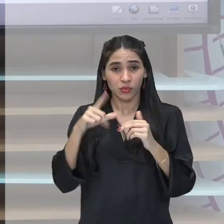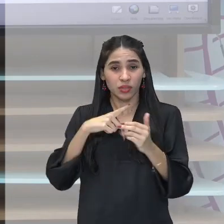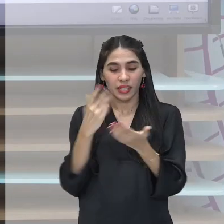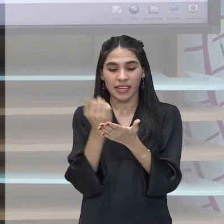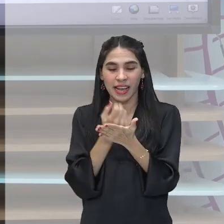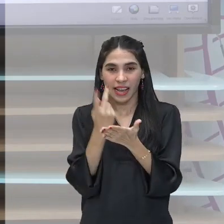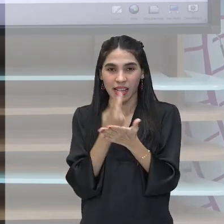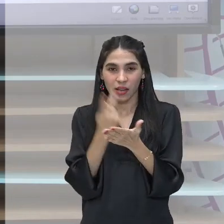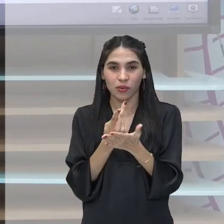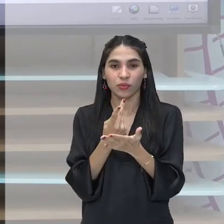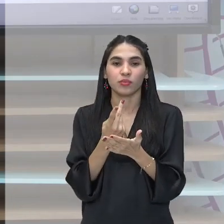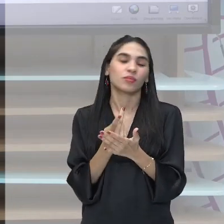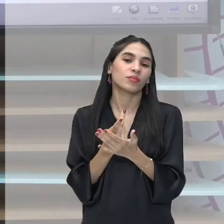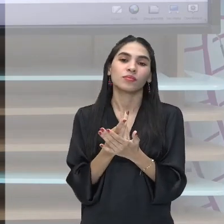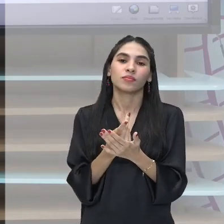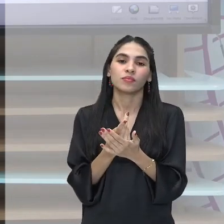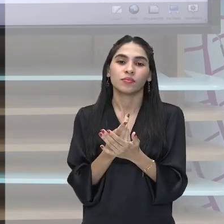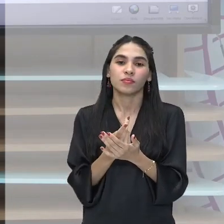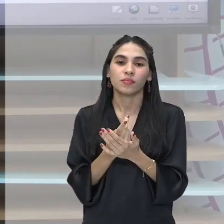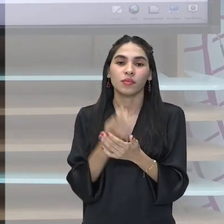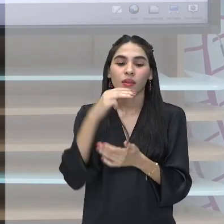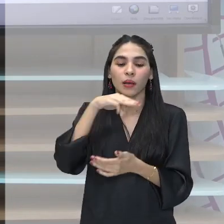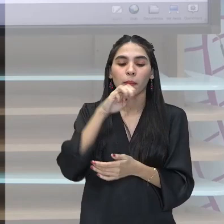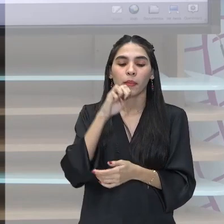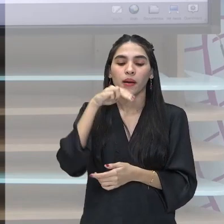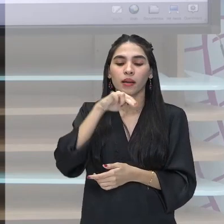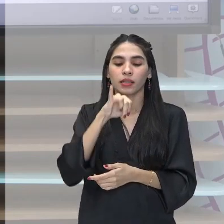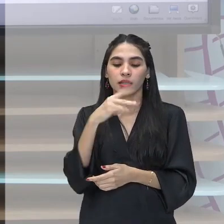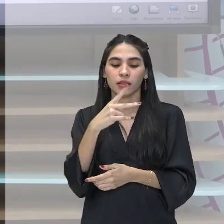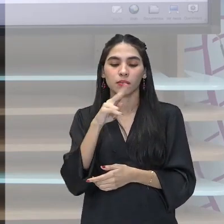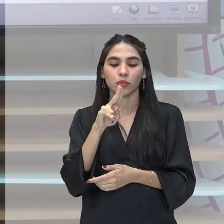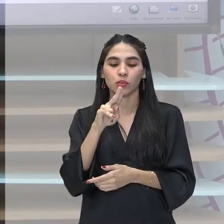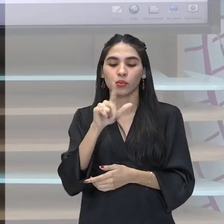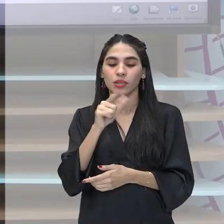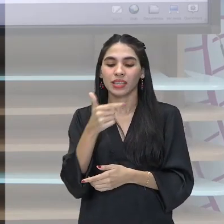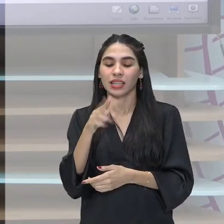tratamento, que nós chamamos erro de manipulação. O que eu